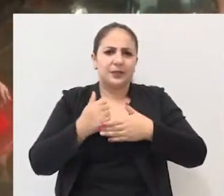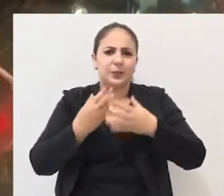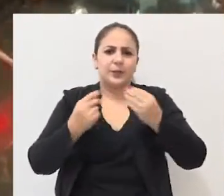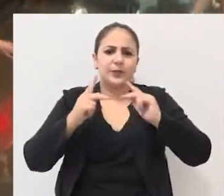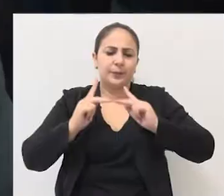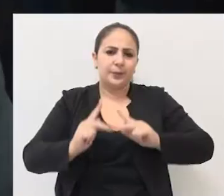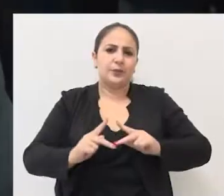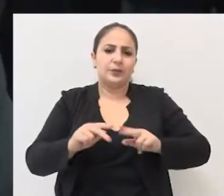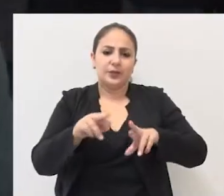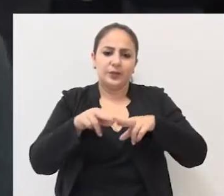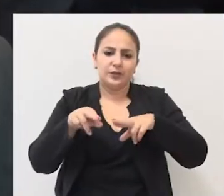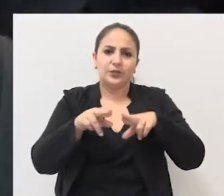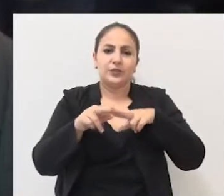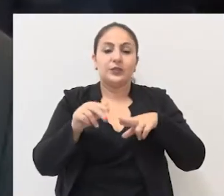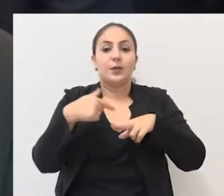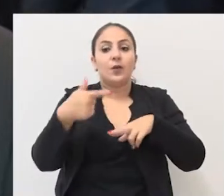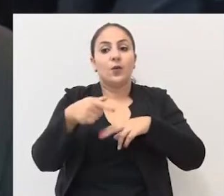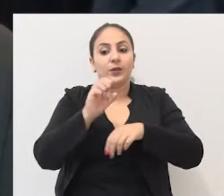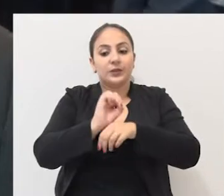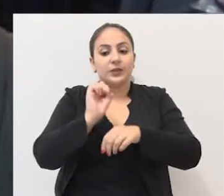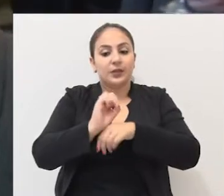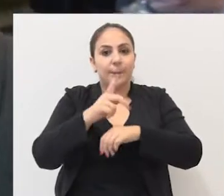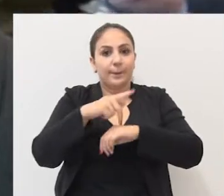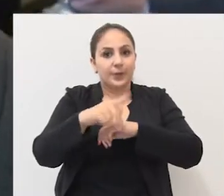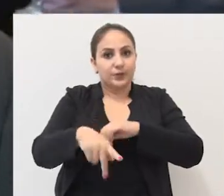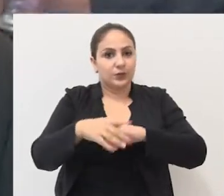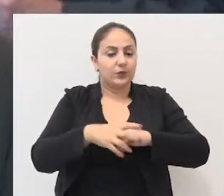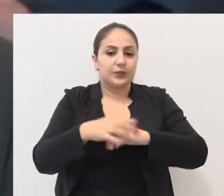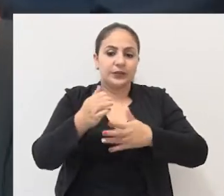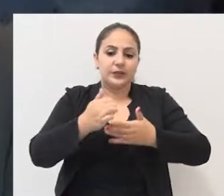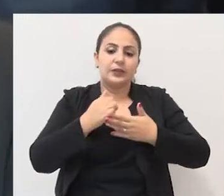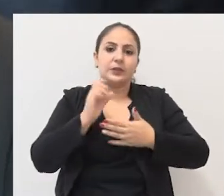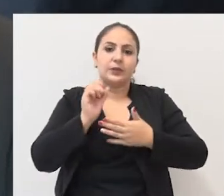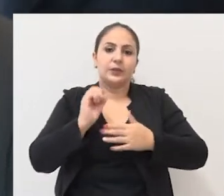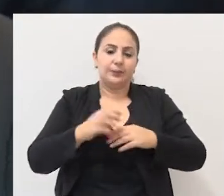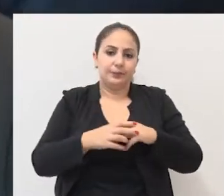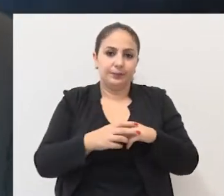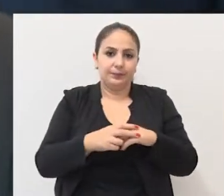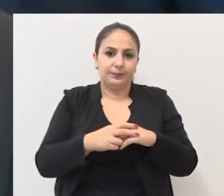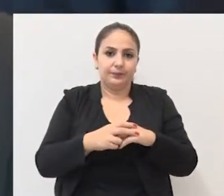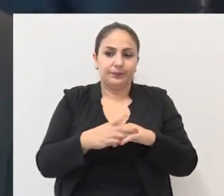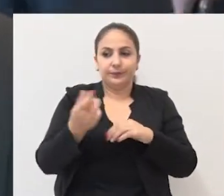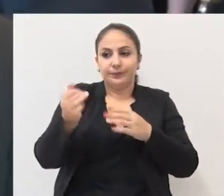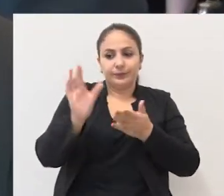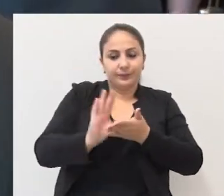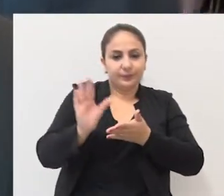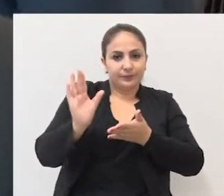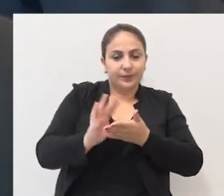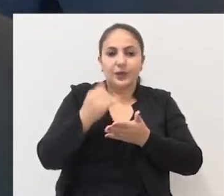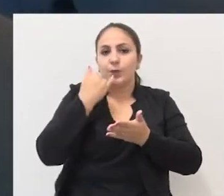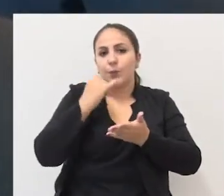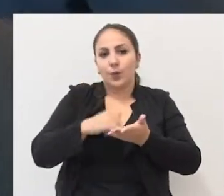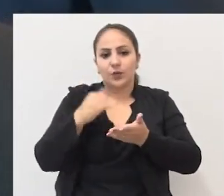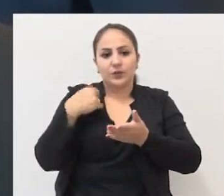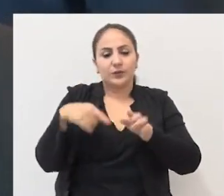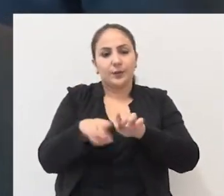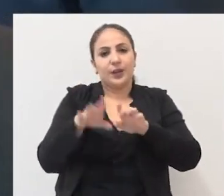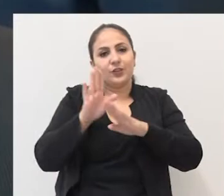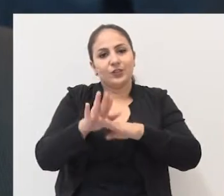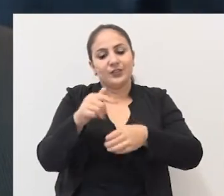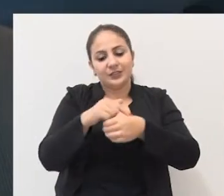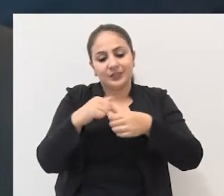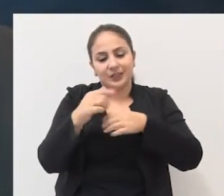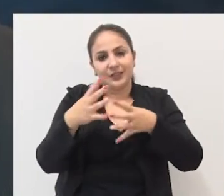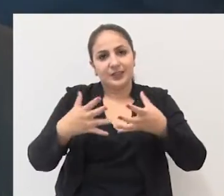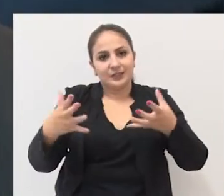muitas pessoas da região e de outros estados para Passo Fundo, trazendo recursos, imposto e ajudando a cidade a